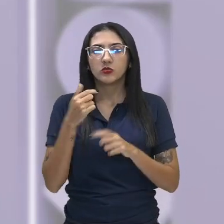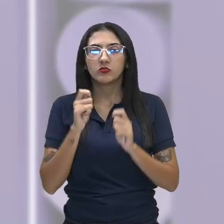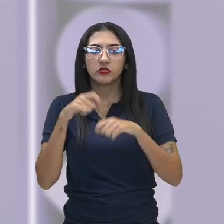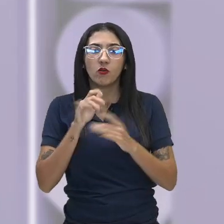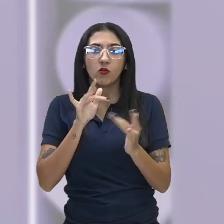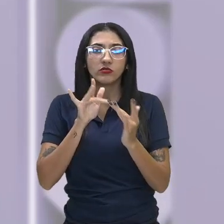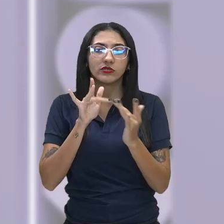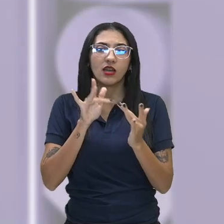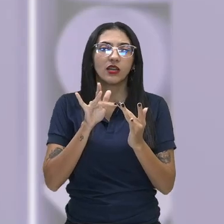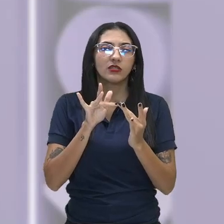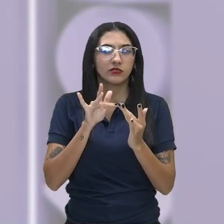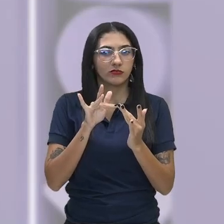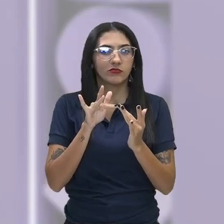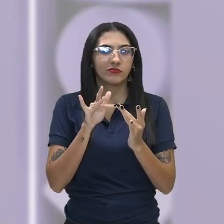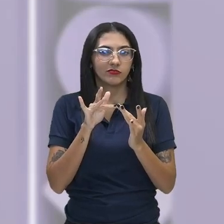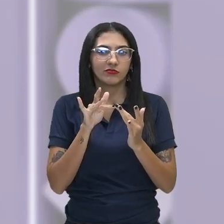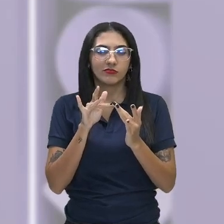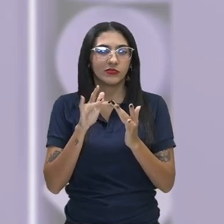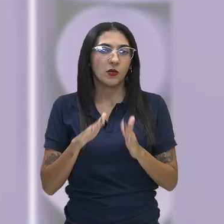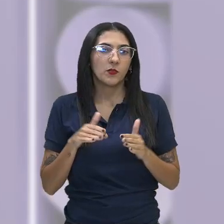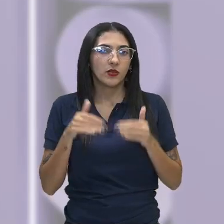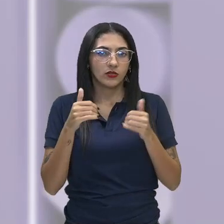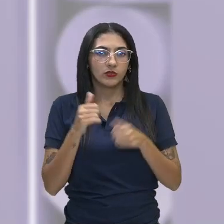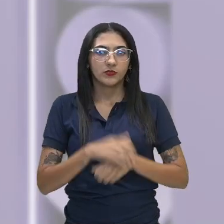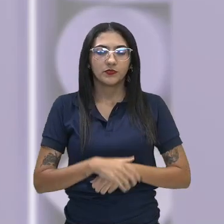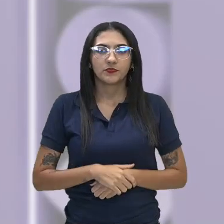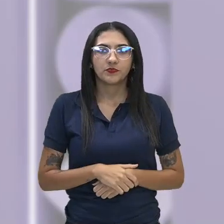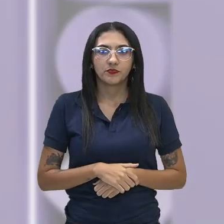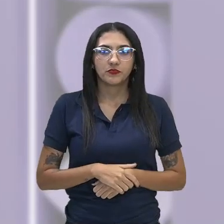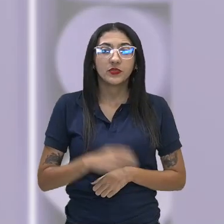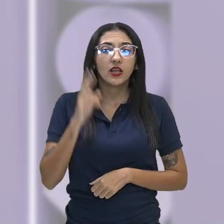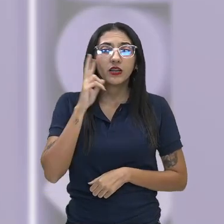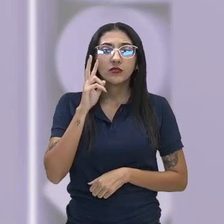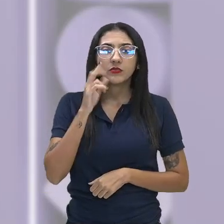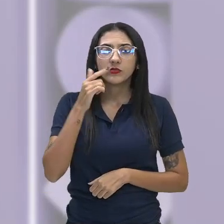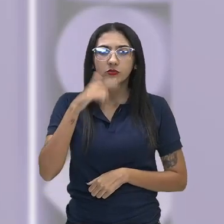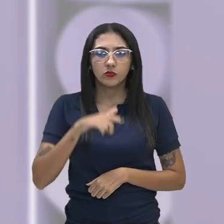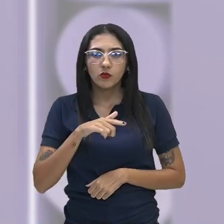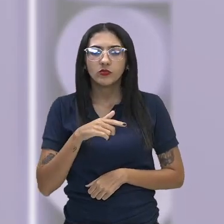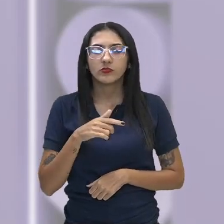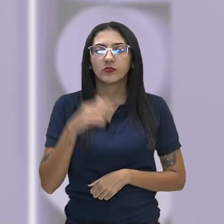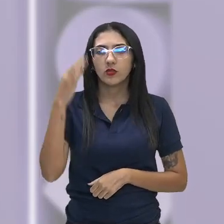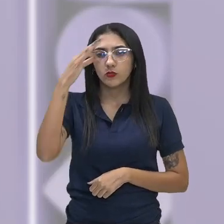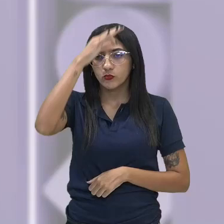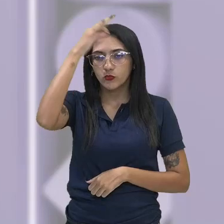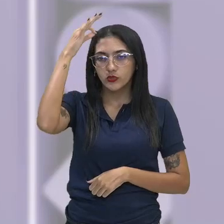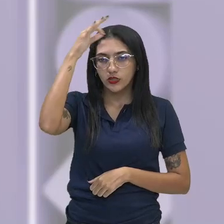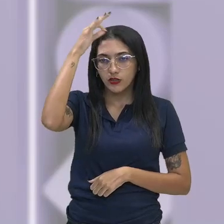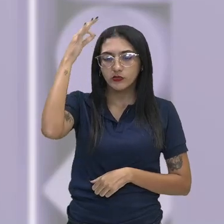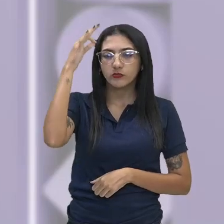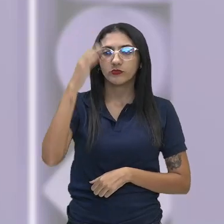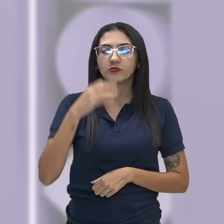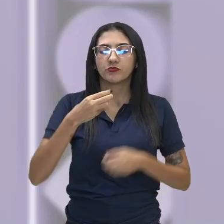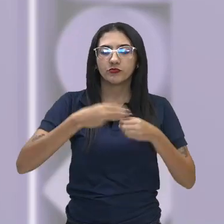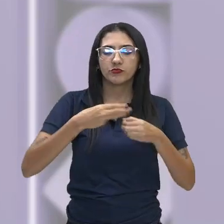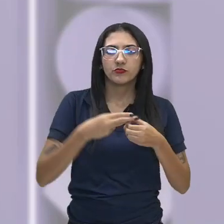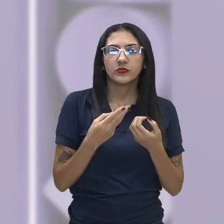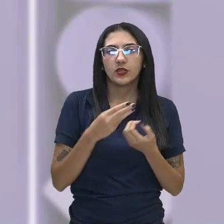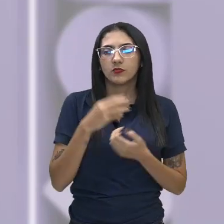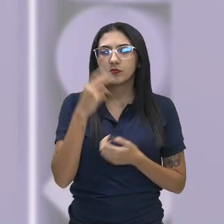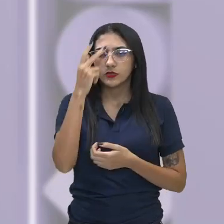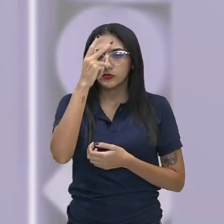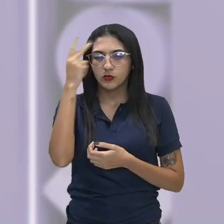palpável. Vou voltar ao exemplo do santo padroeiro lá no interior. Quando as pessoas estão seguindo,